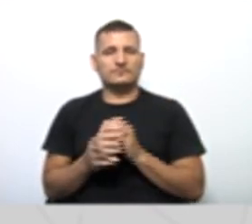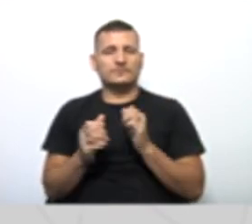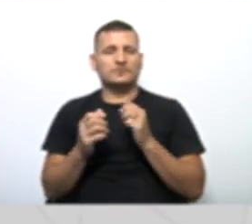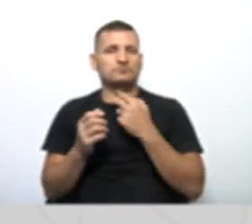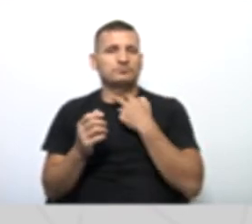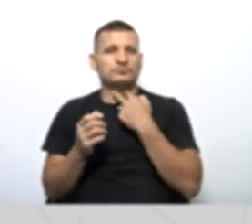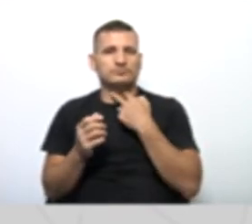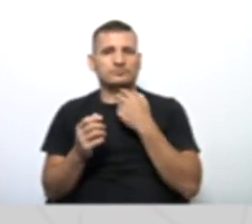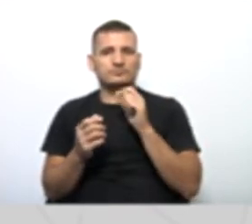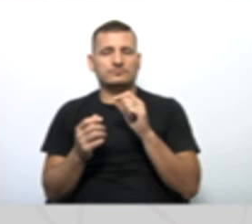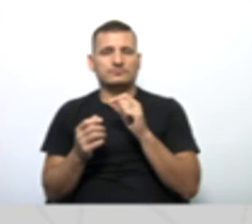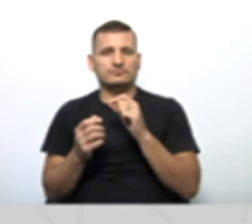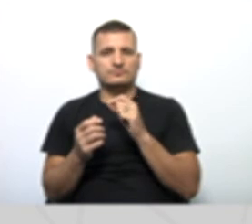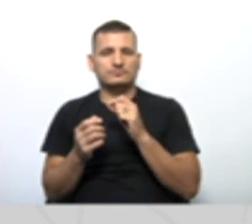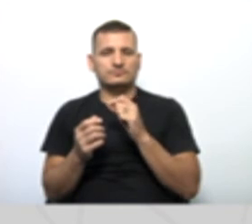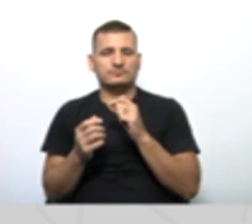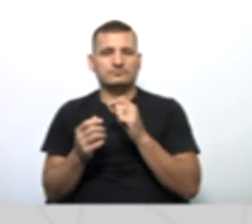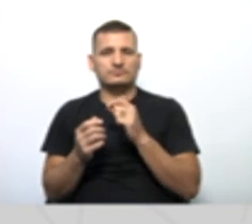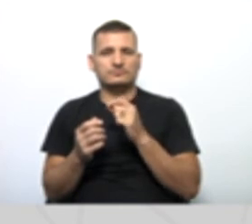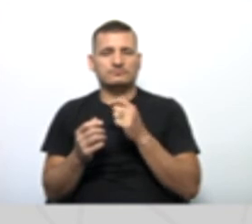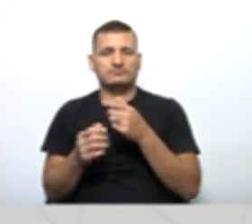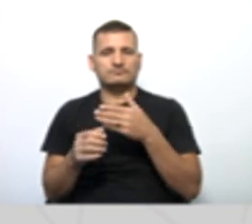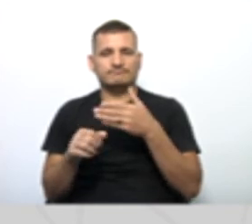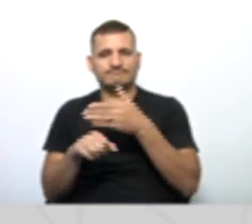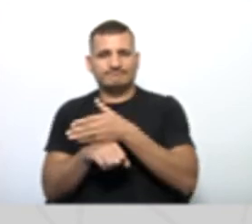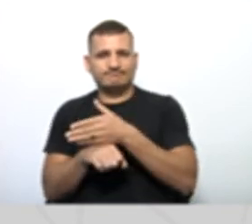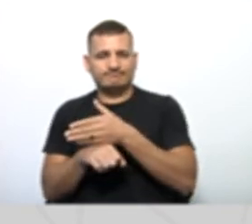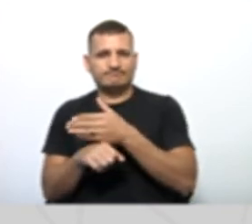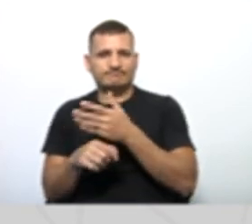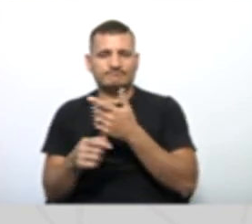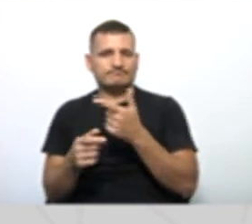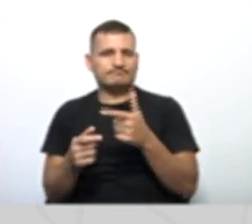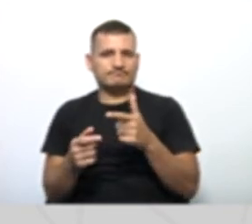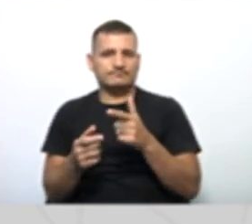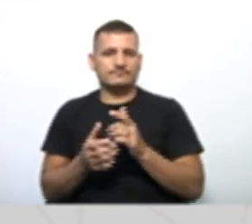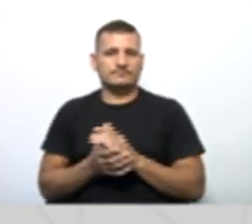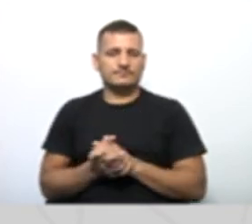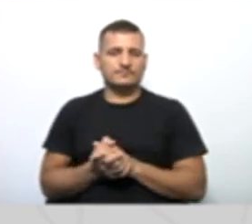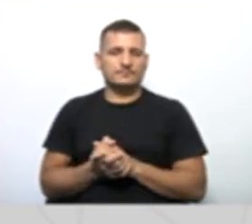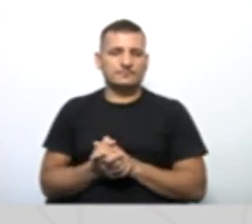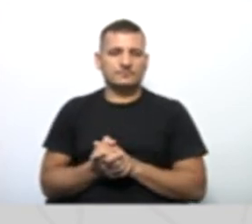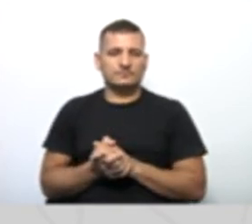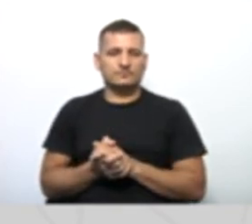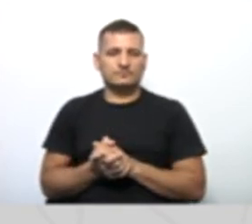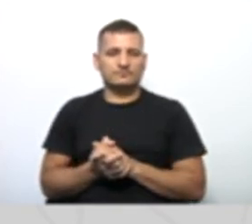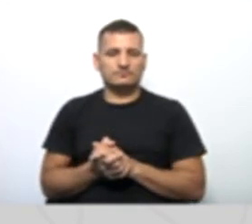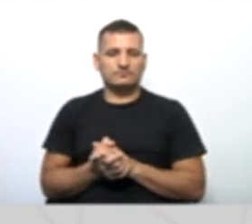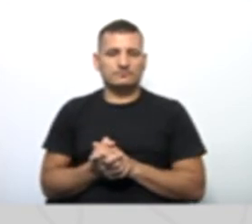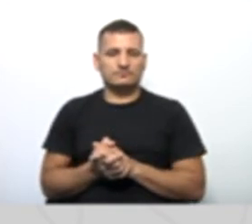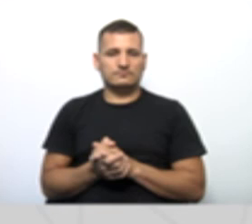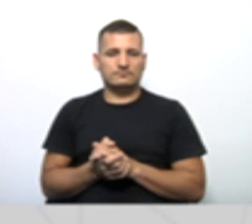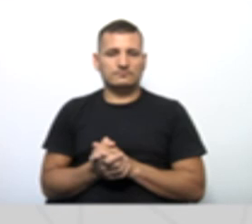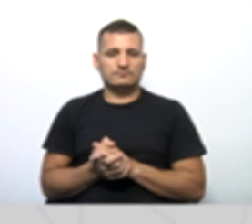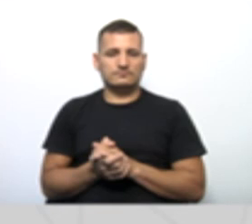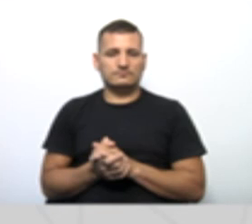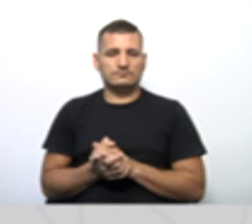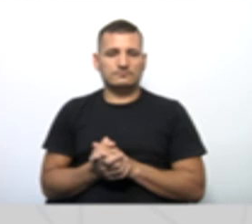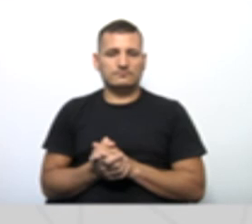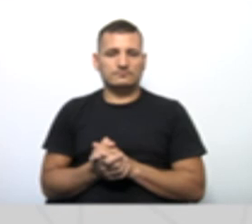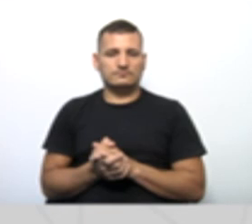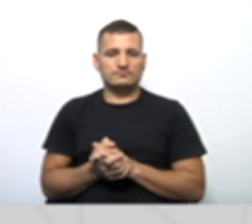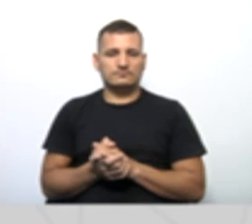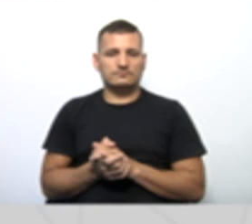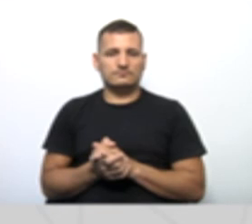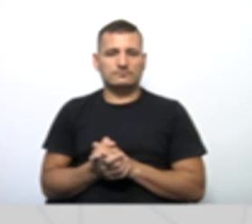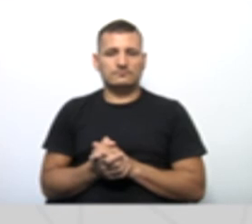risco de não ter acesso a ele, ok? Então, cópia de segurança. Tranquilo. E aí